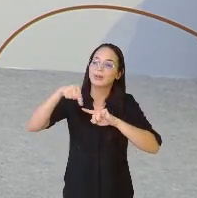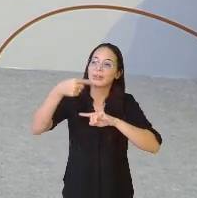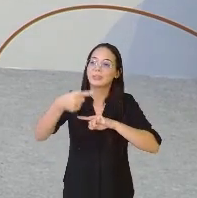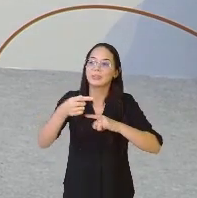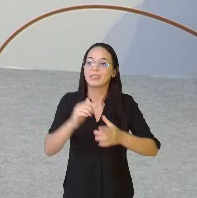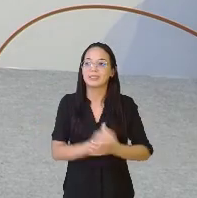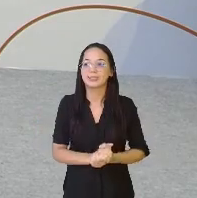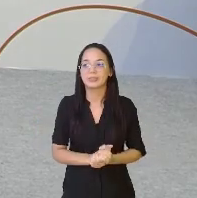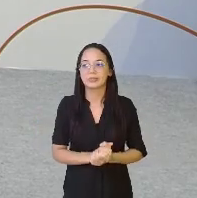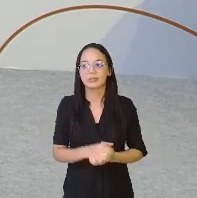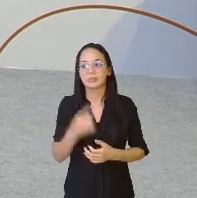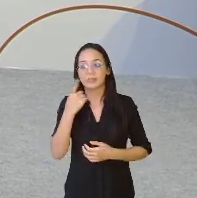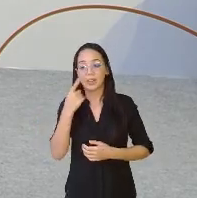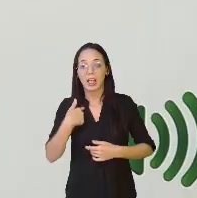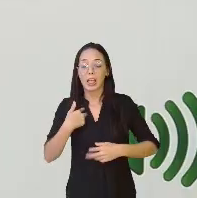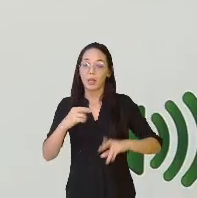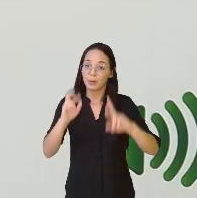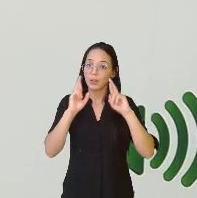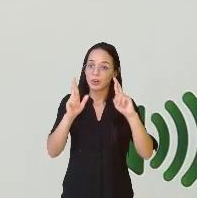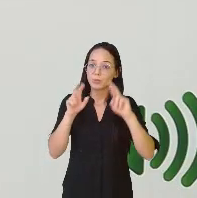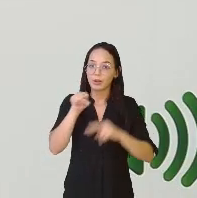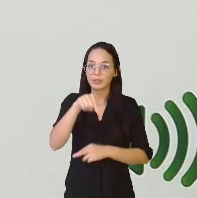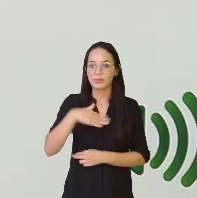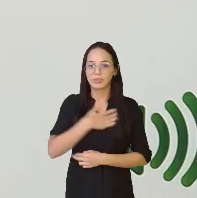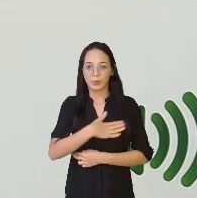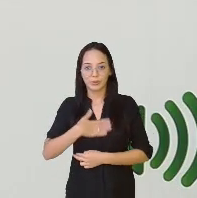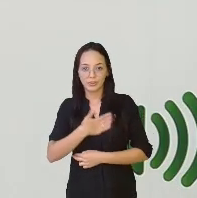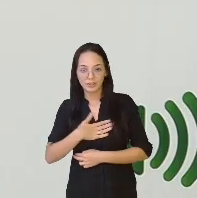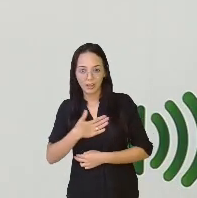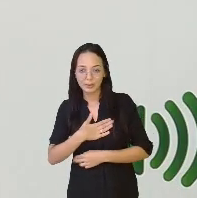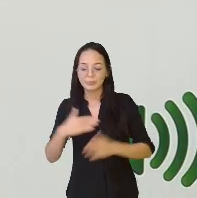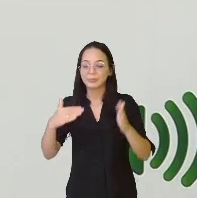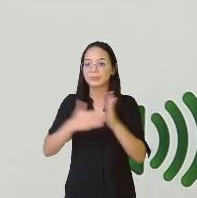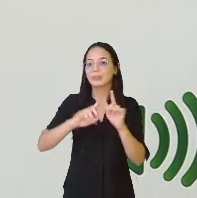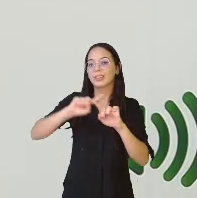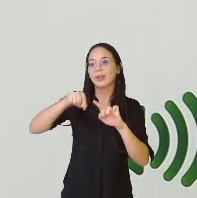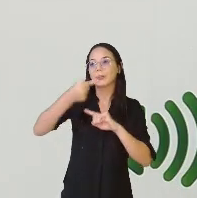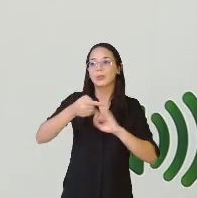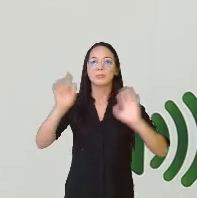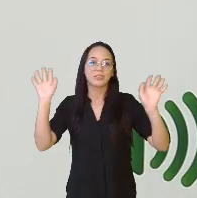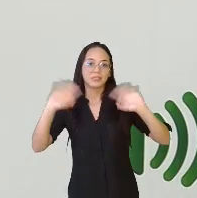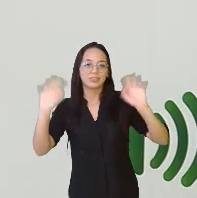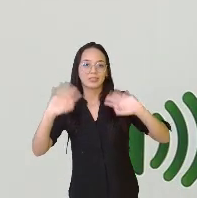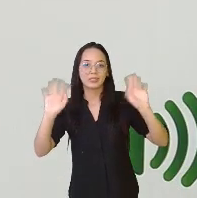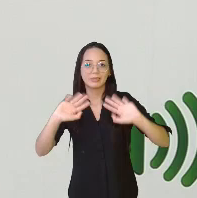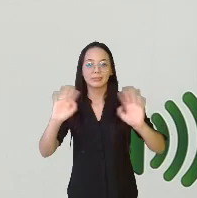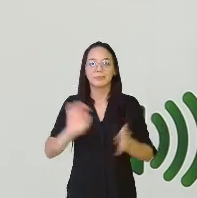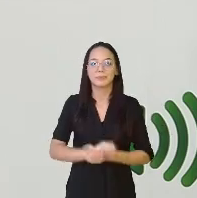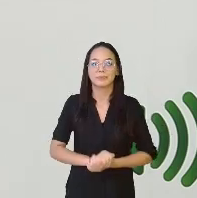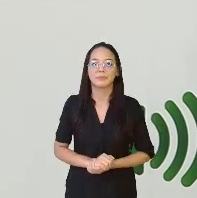próxima. Gente, eu espero que vocês tenham gostado da aula e até a próxima. Tchau, tchau.